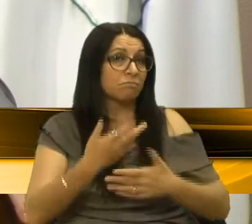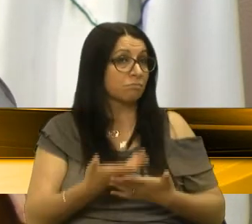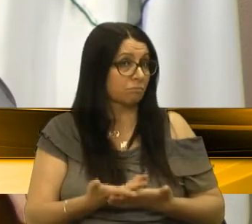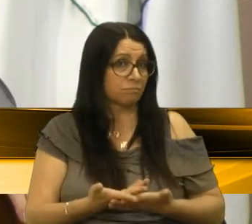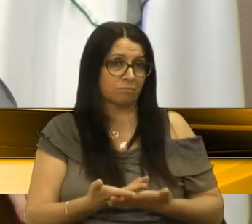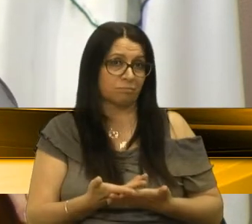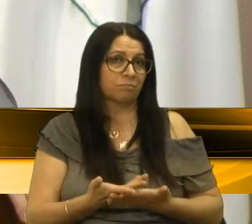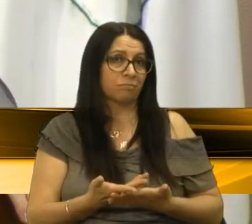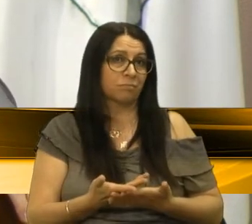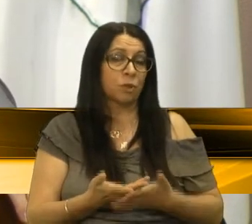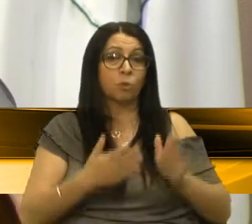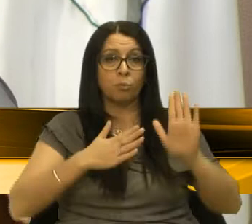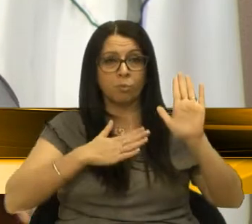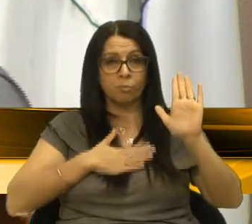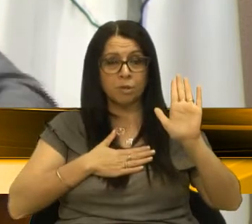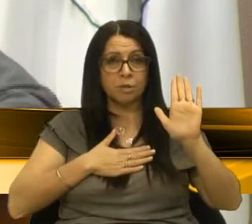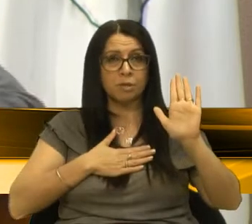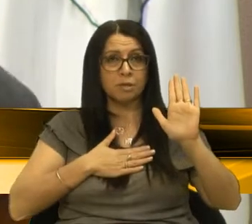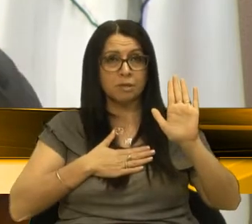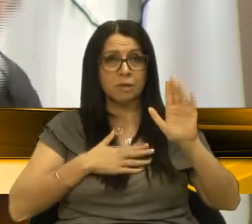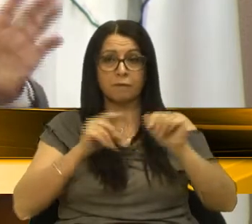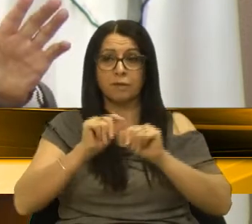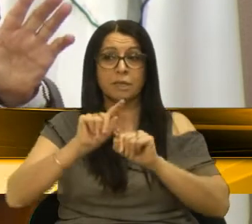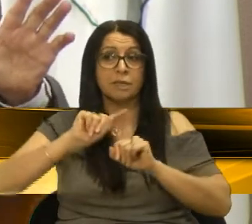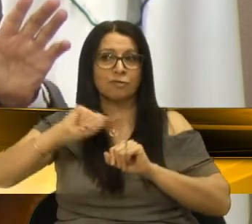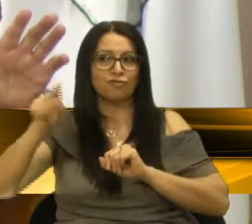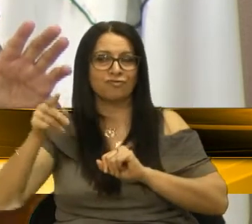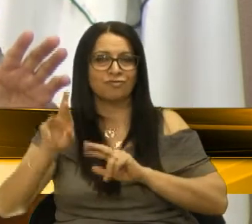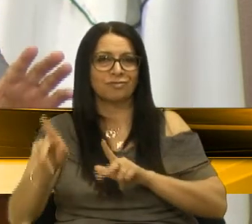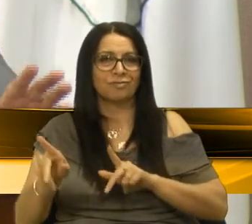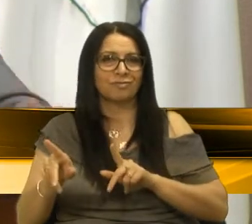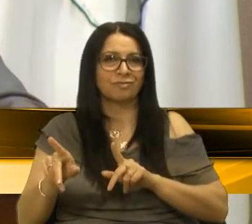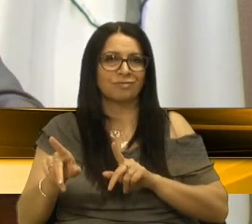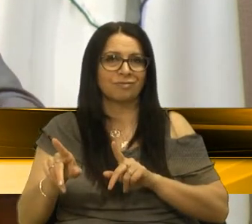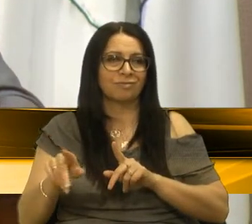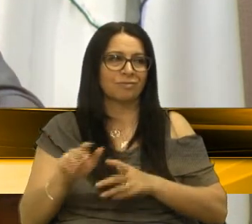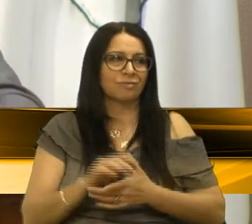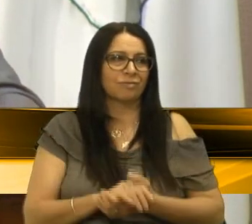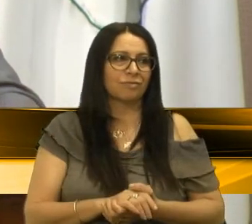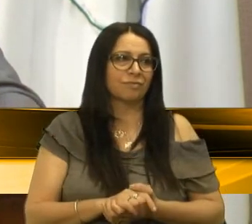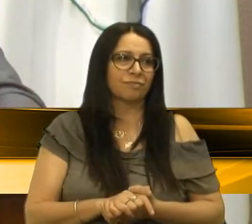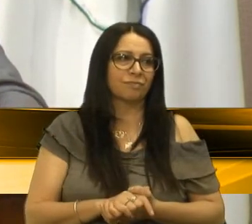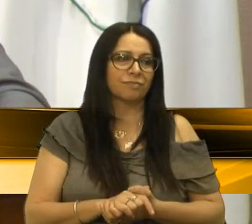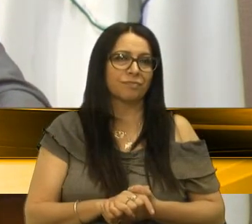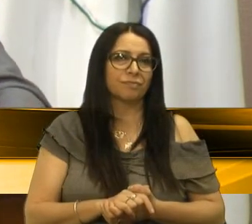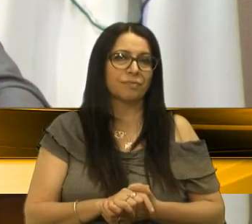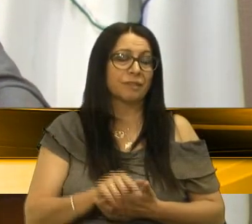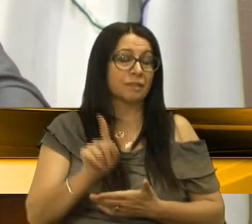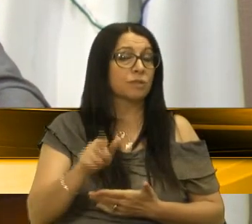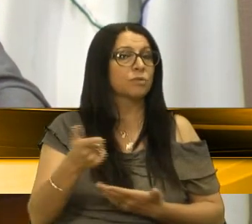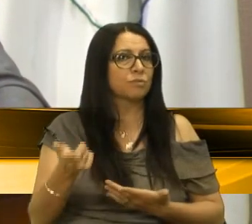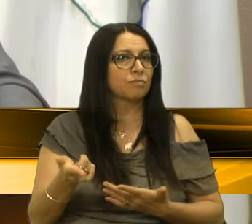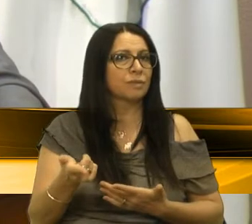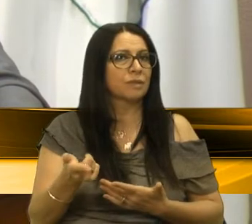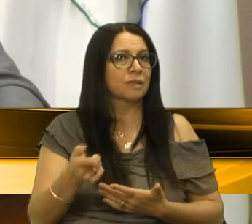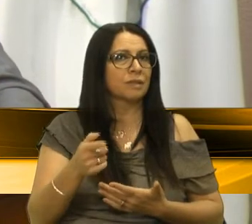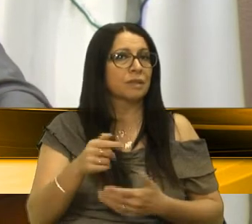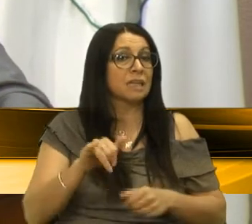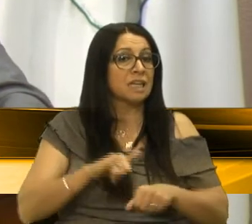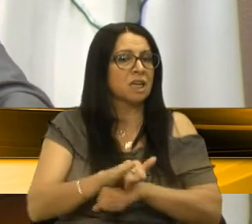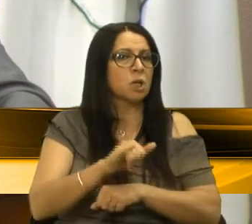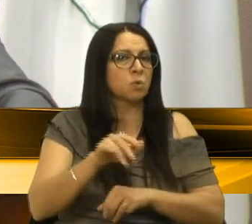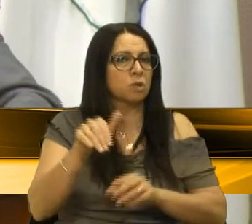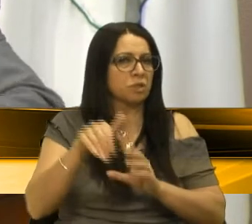Tu prometer algo e fazer o contrário. Fazer o contrário. Isso é estelionato eleitoral.